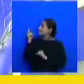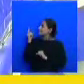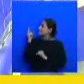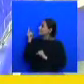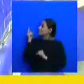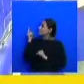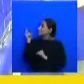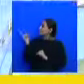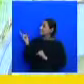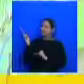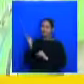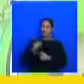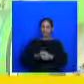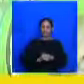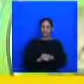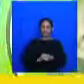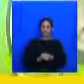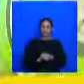Valendo.